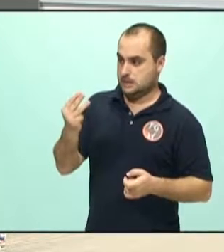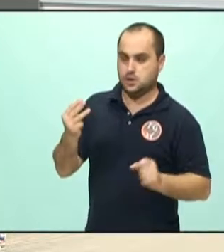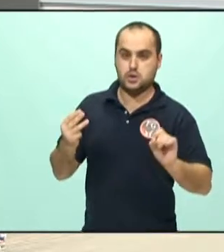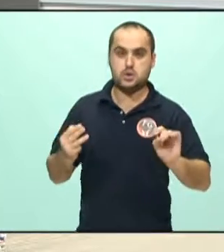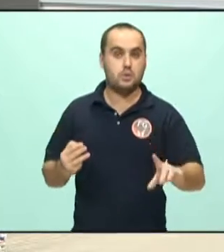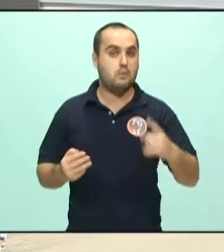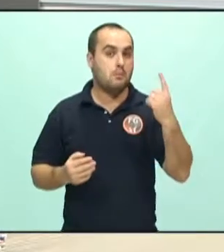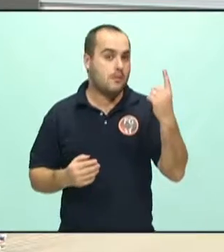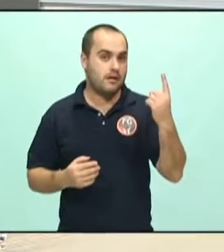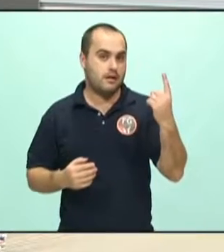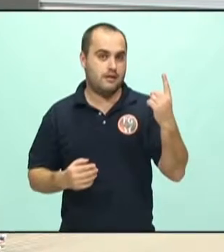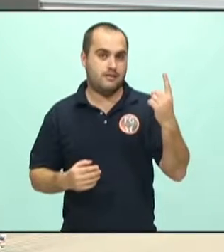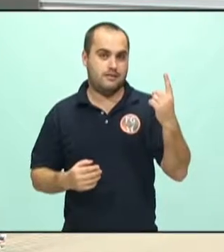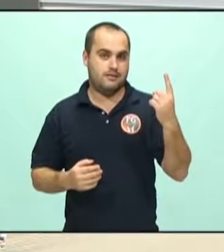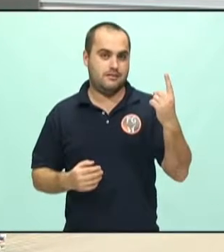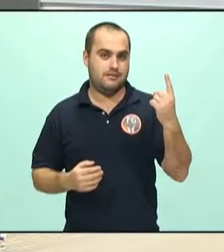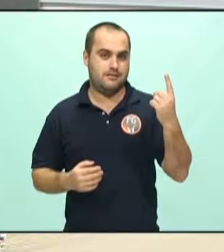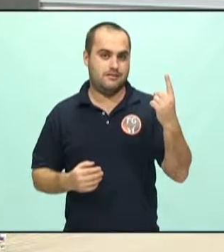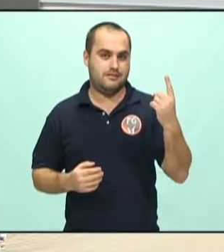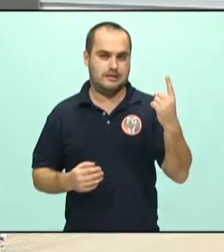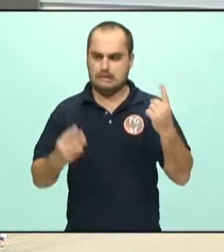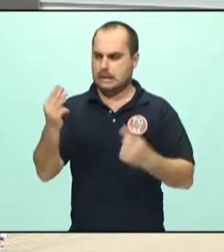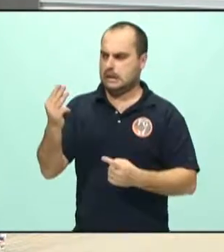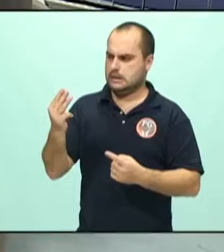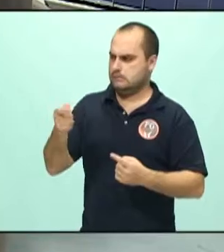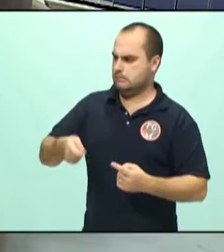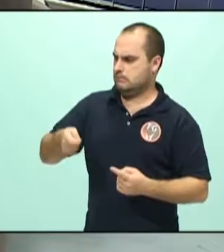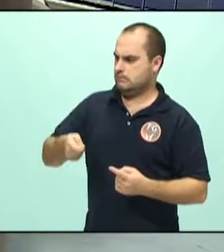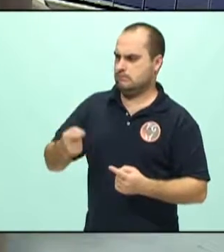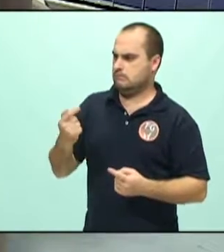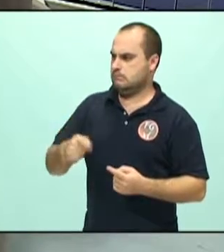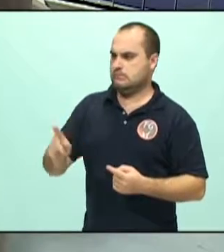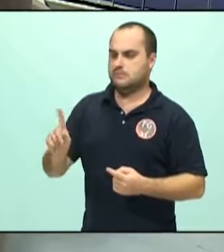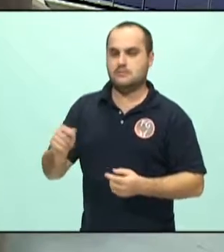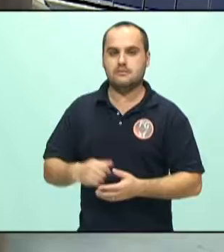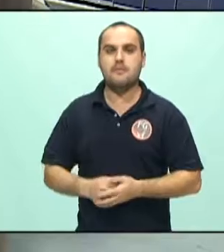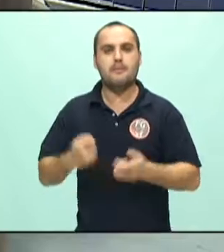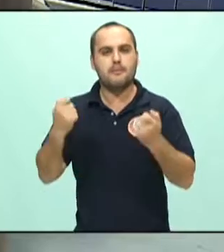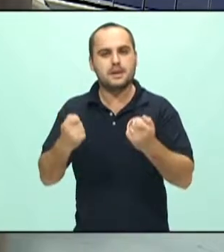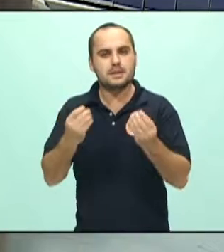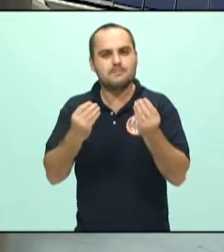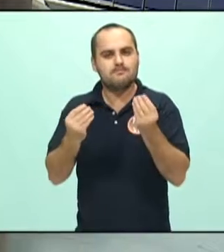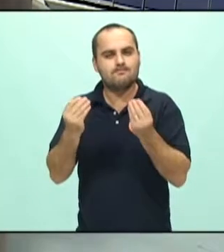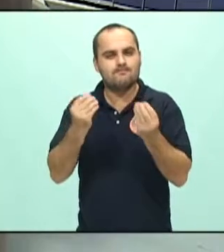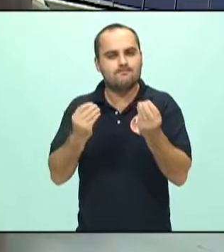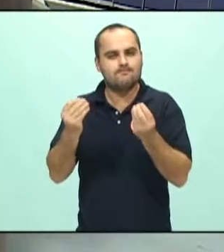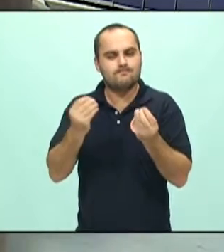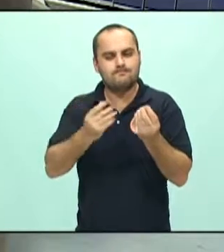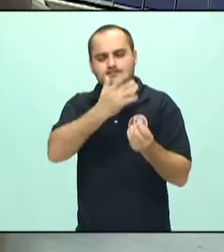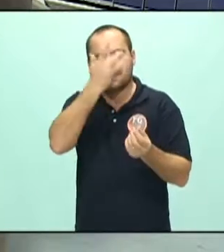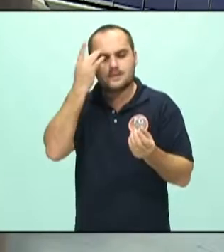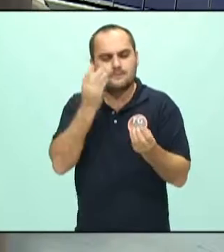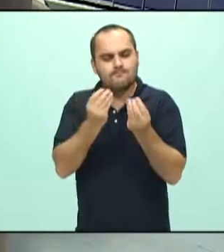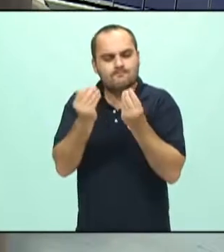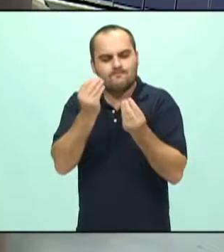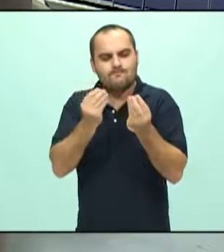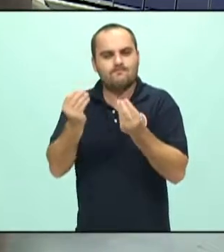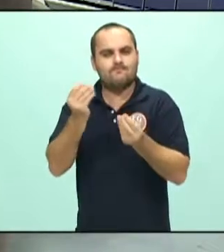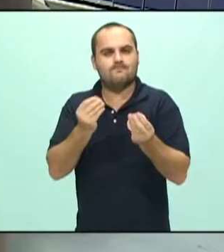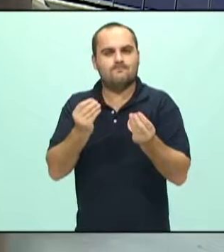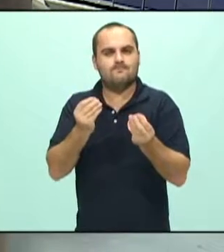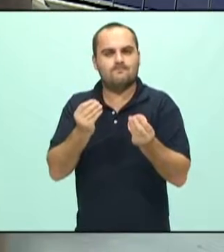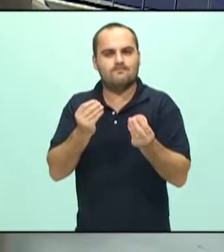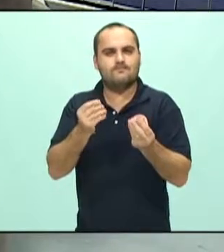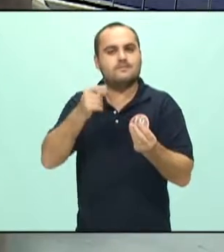uma né então é de ter essa percepção mesmo é uma questão de sensibilidade pra as tuas para as duas iniciativas